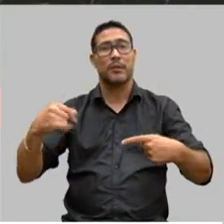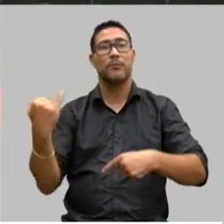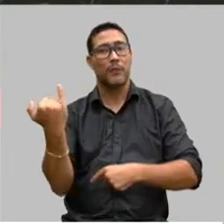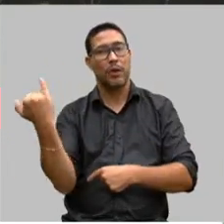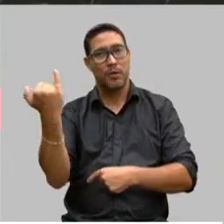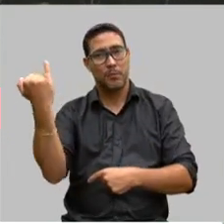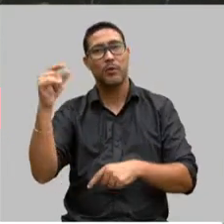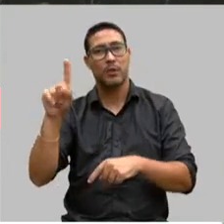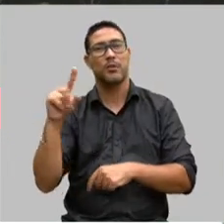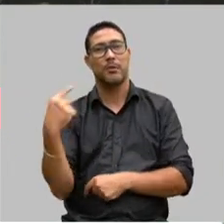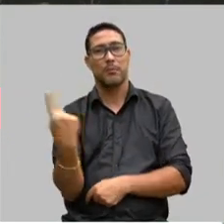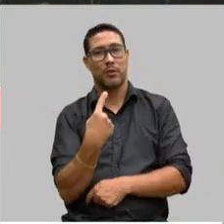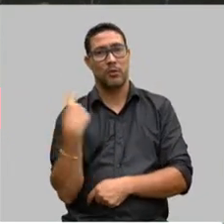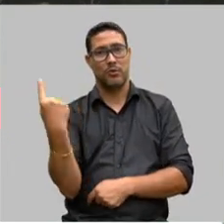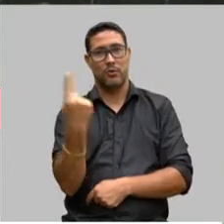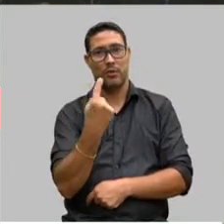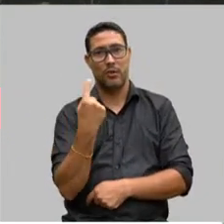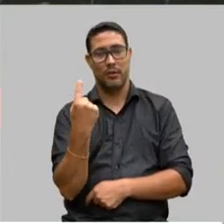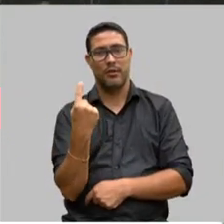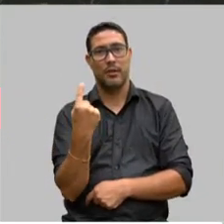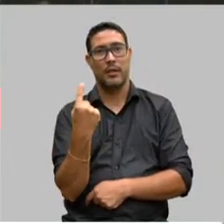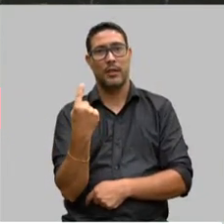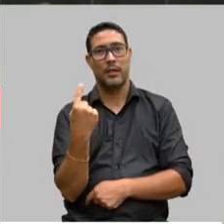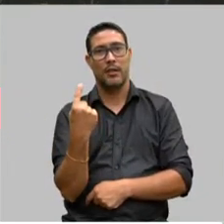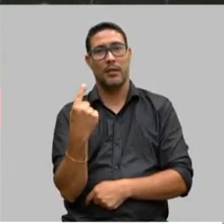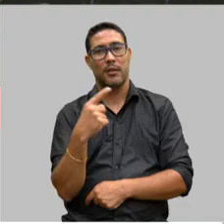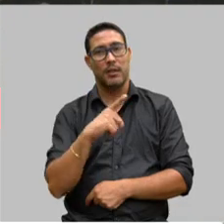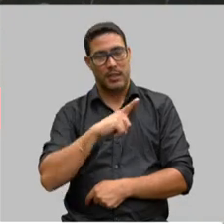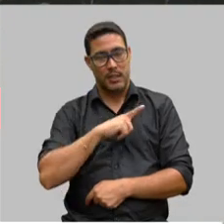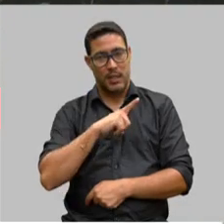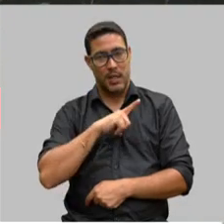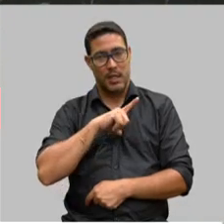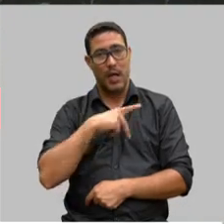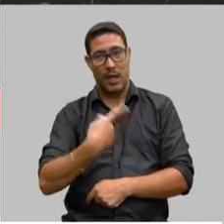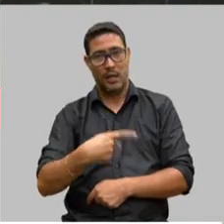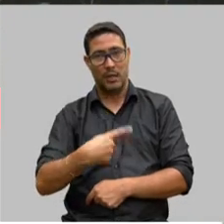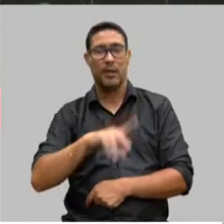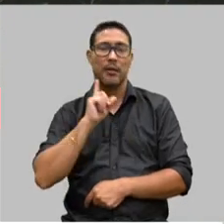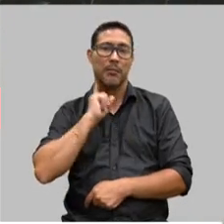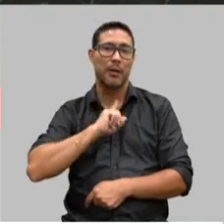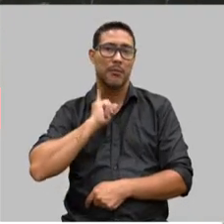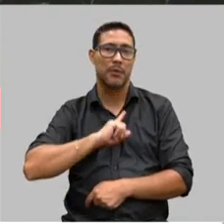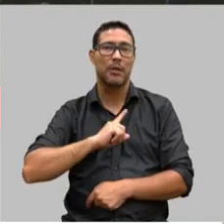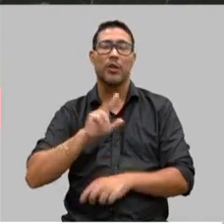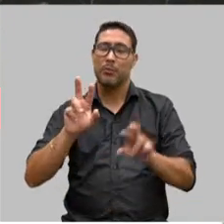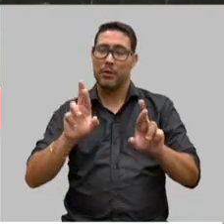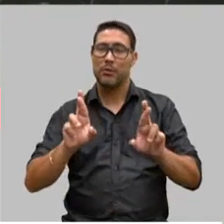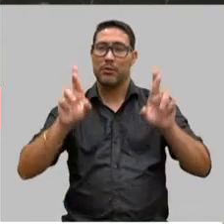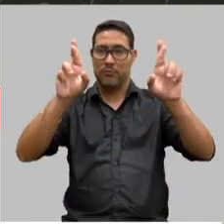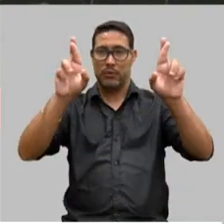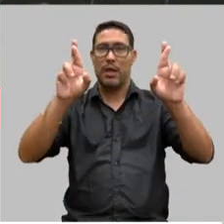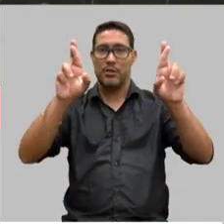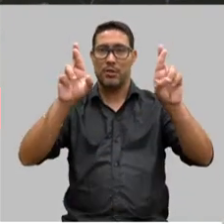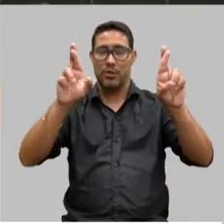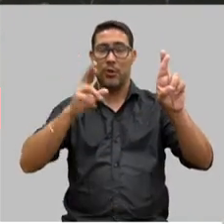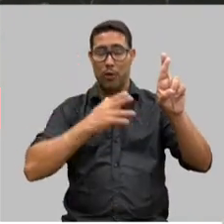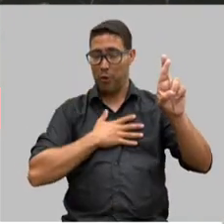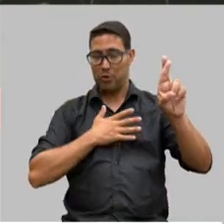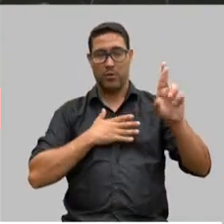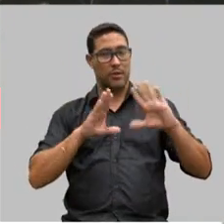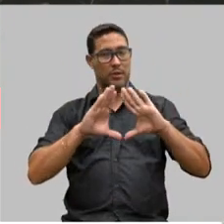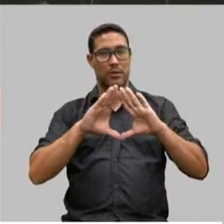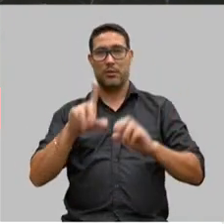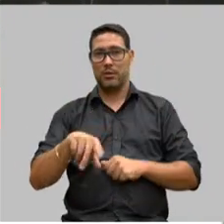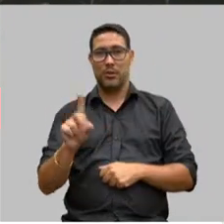nós, traz para Minas Gerais uma responsabilidade que não é só nossa, da Assembleia, mas nós